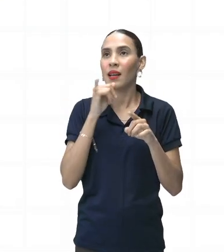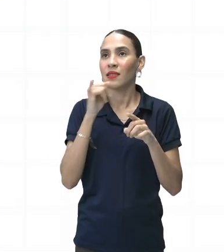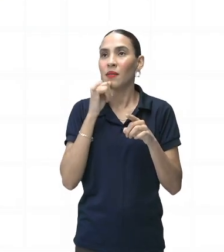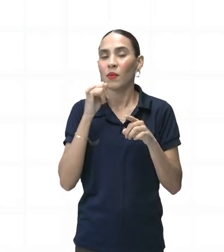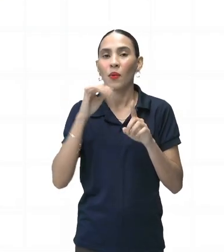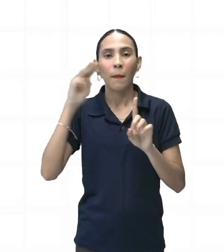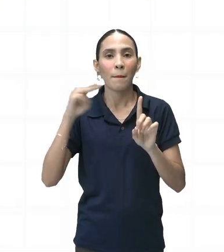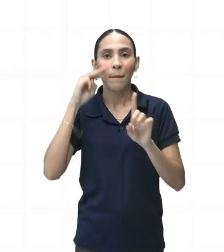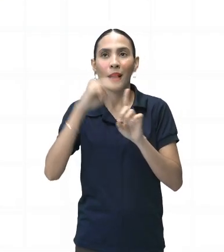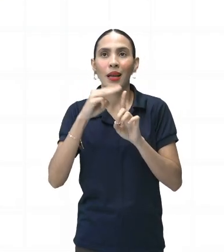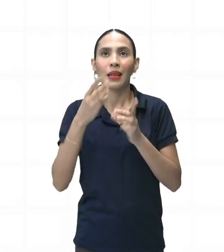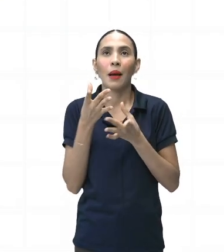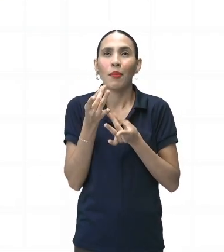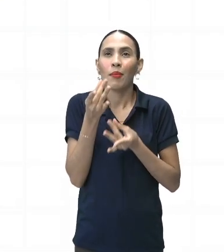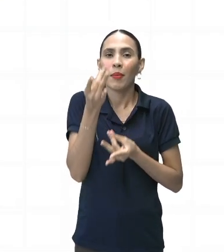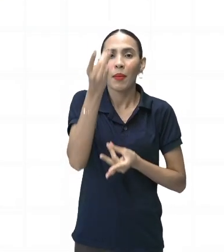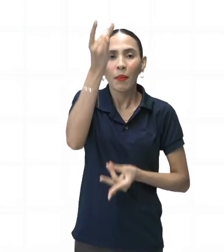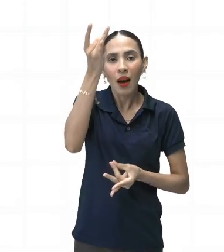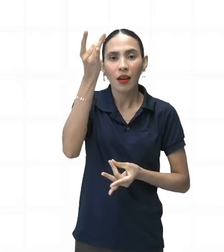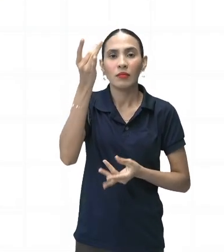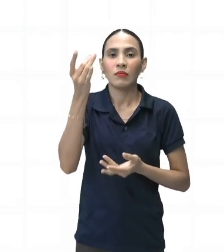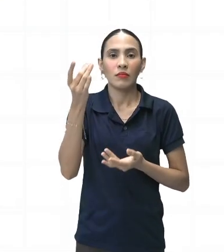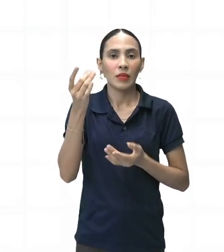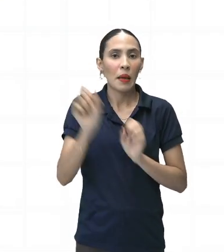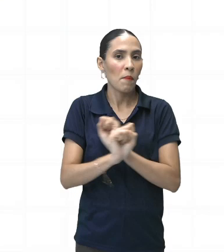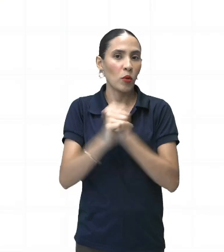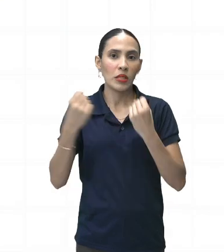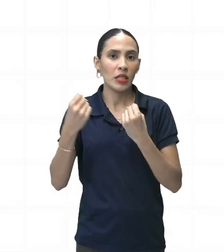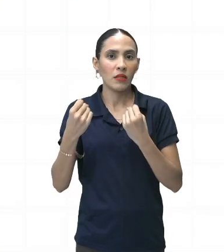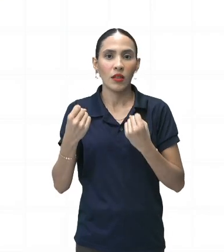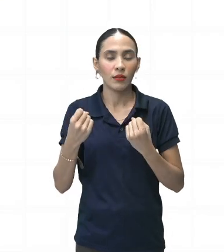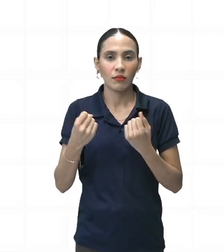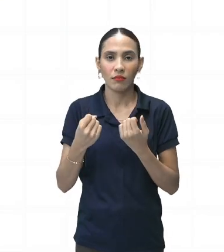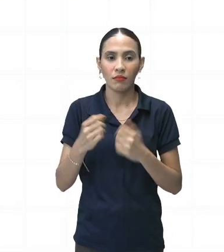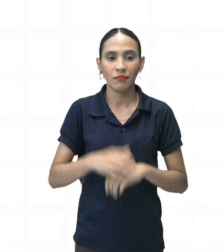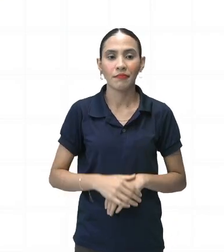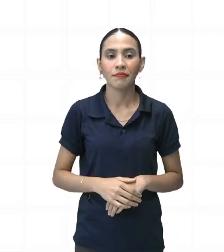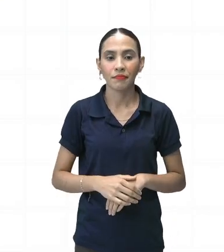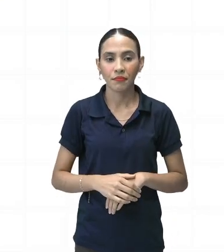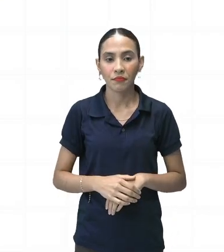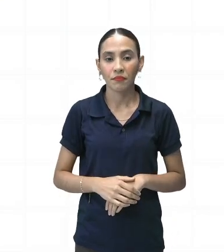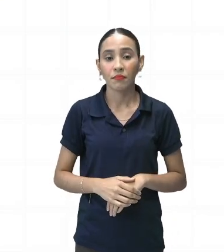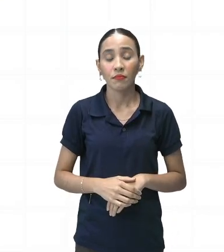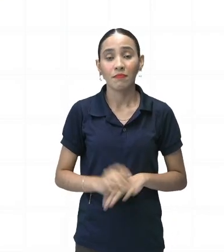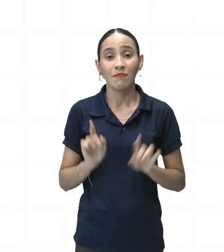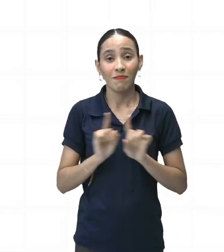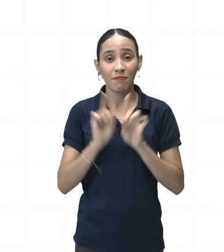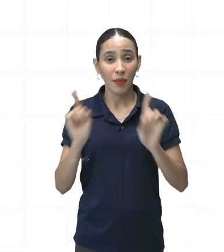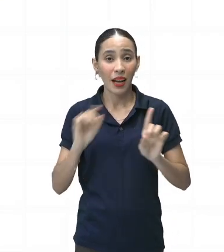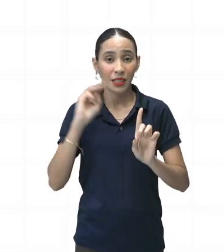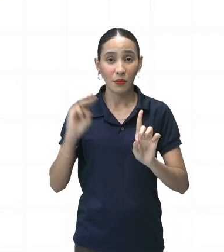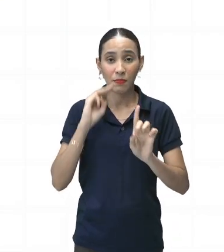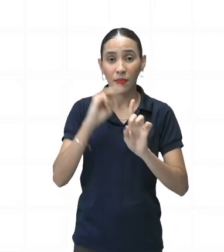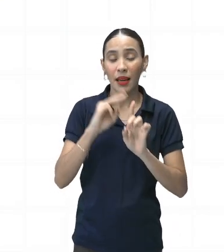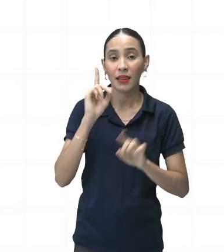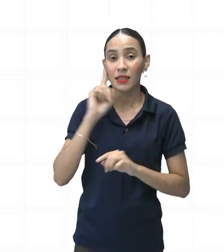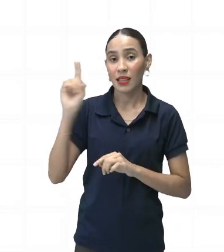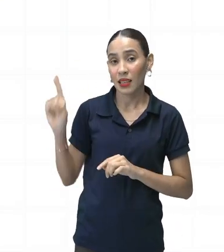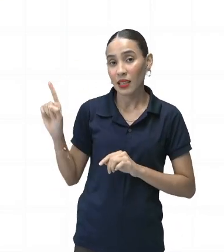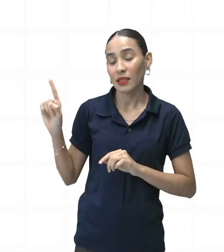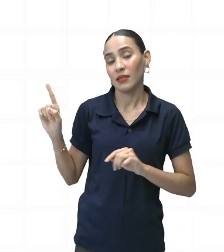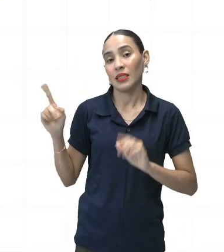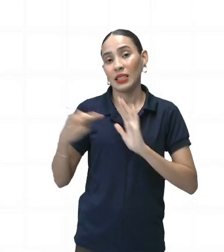metas enormes, grandes, majestosas, mas